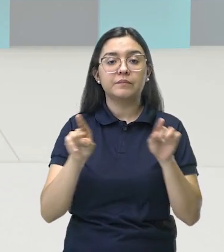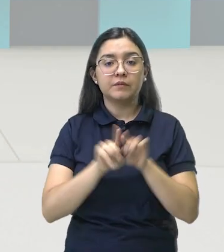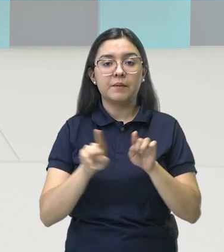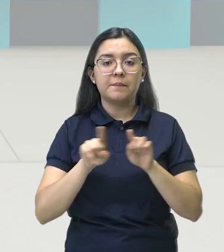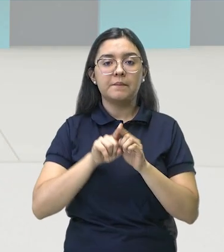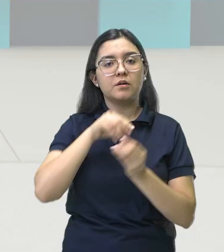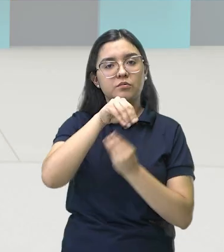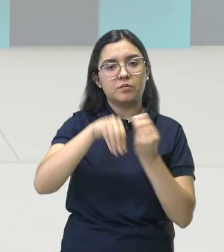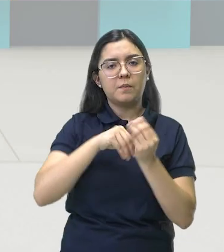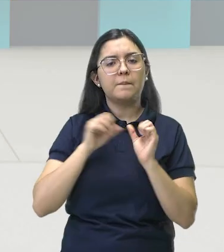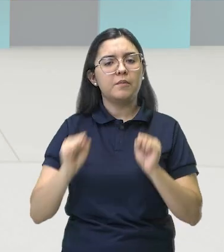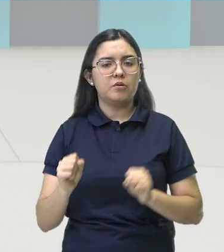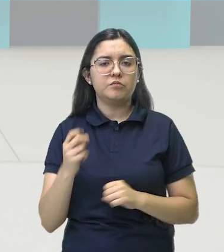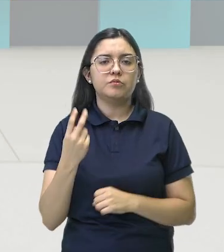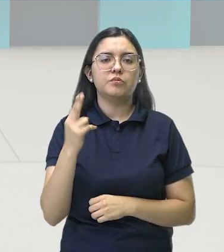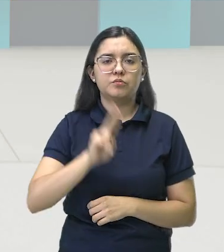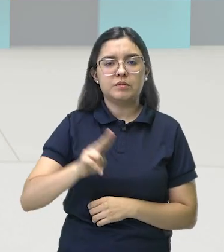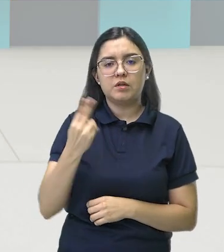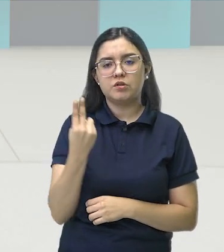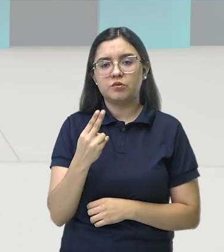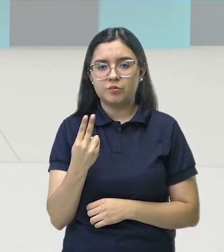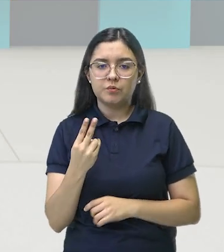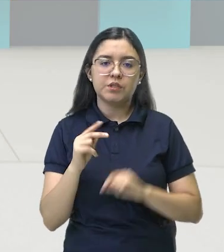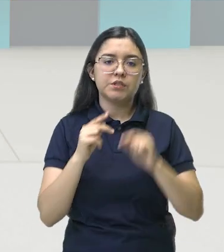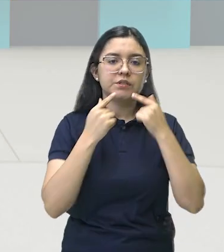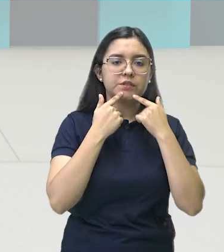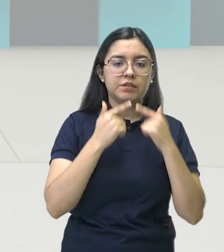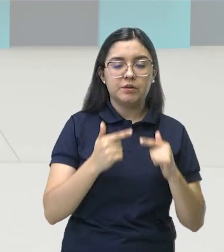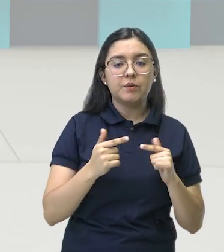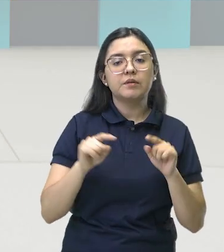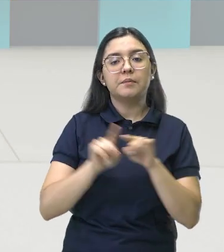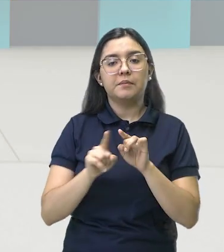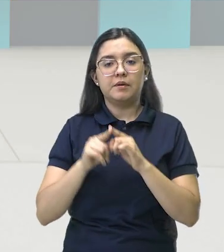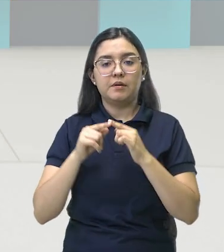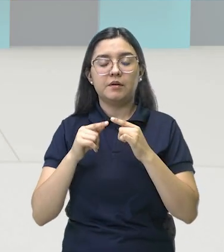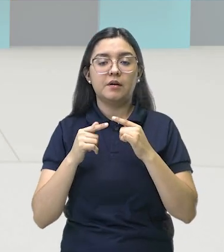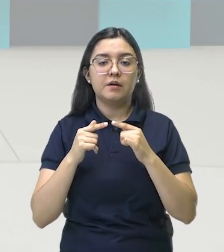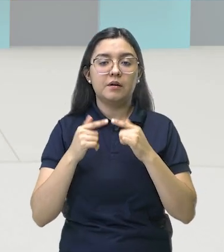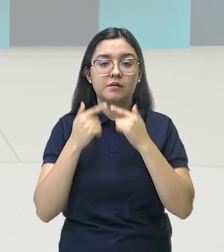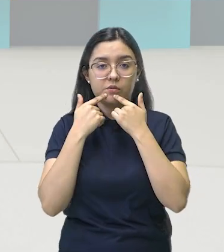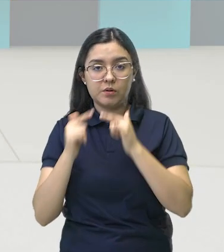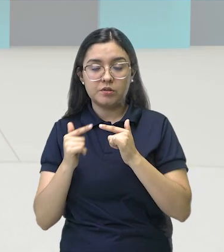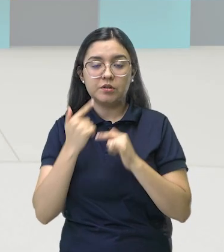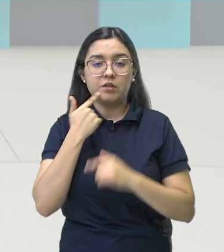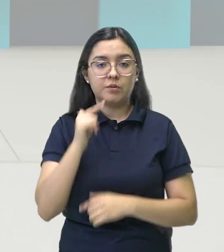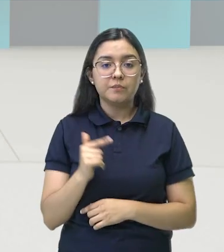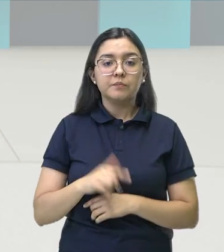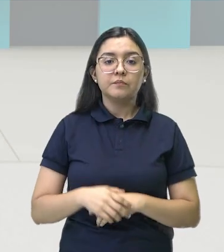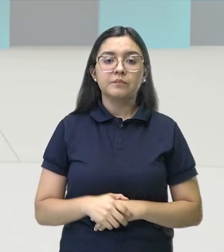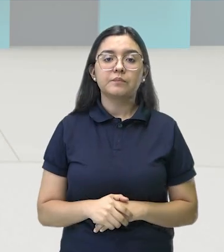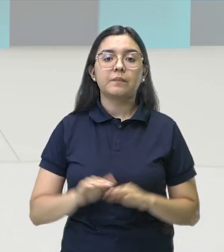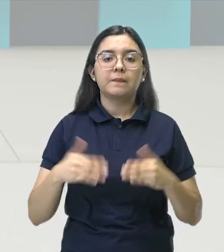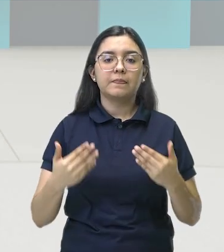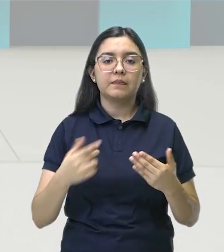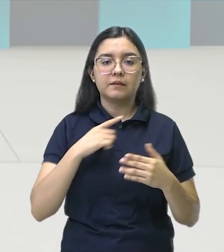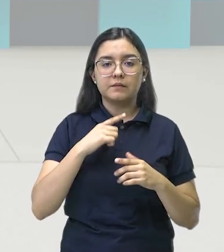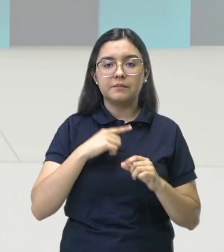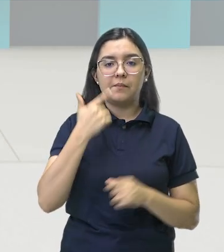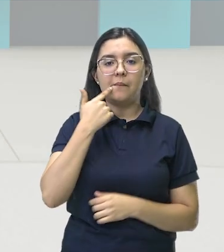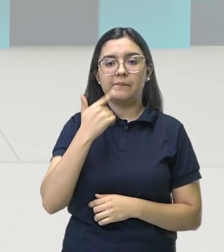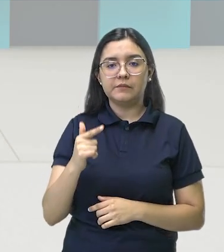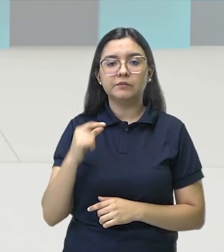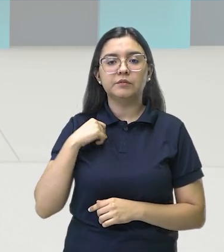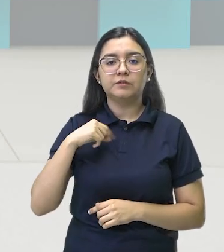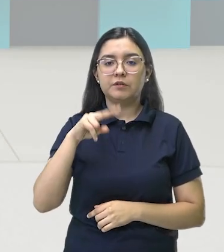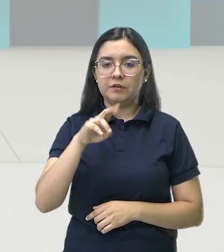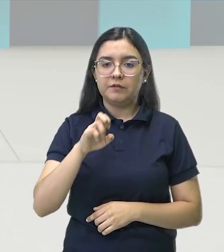onde eu posso utilizar as duas formas de comunicação. Então, olha só. Quando nós falamos da linguagem